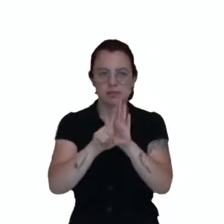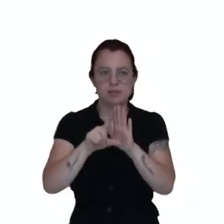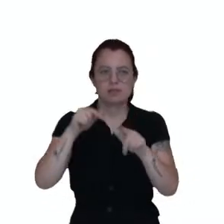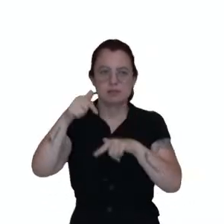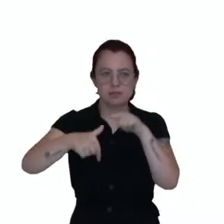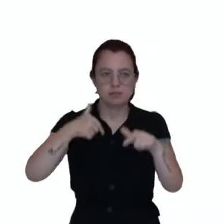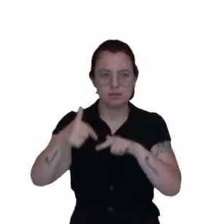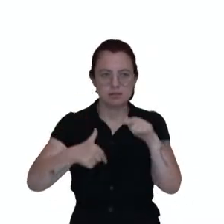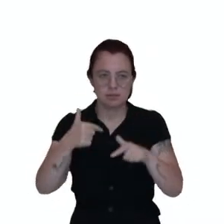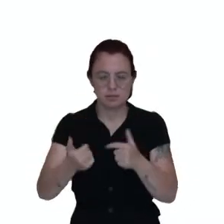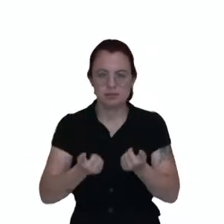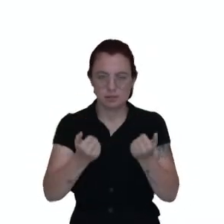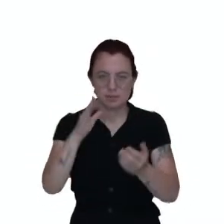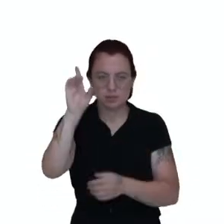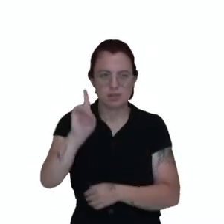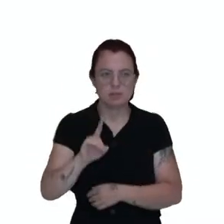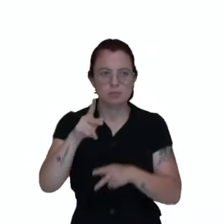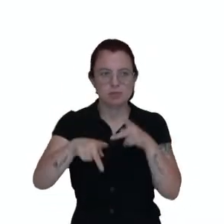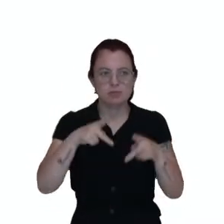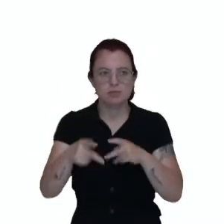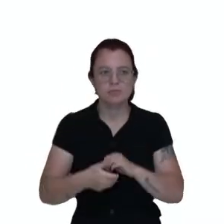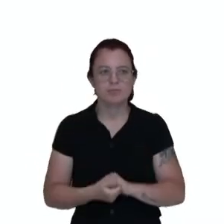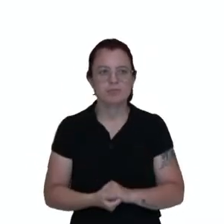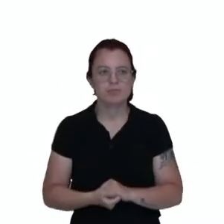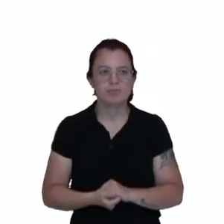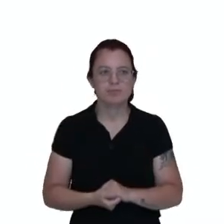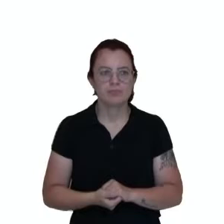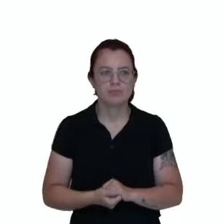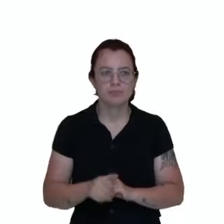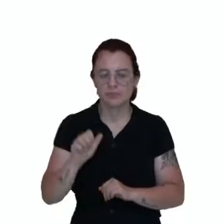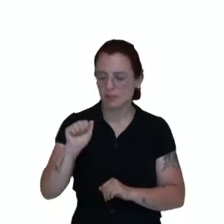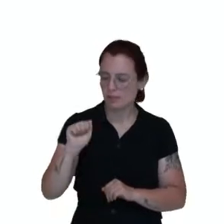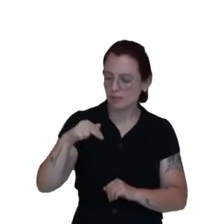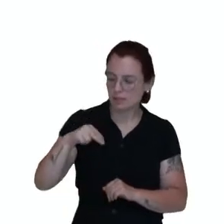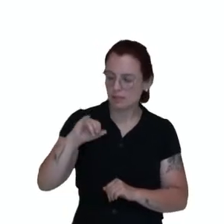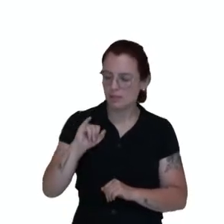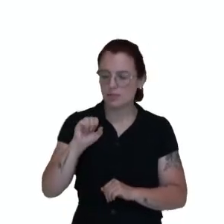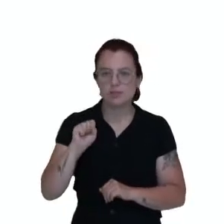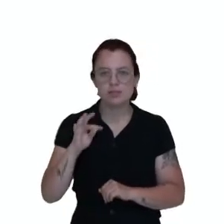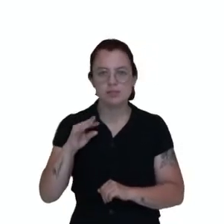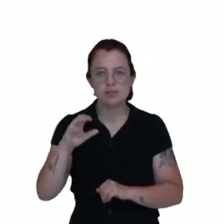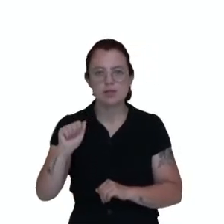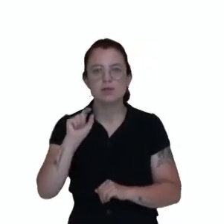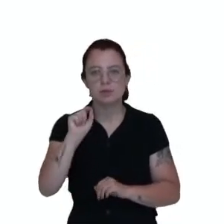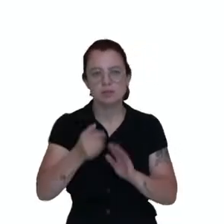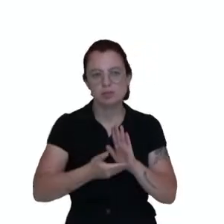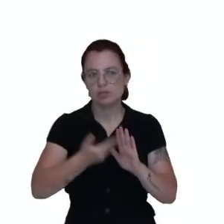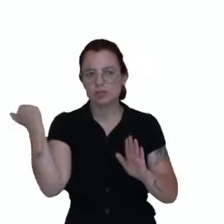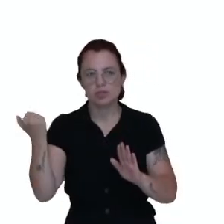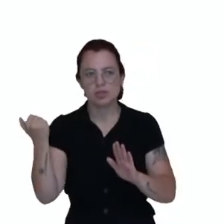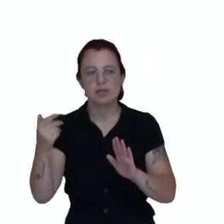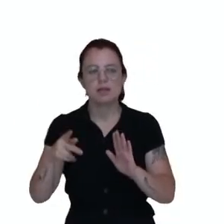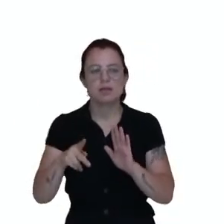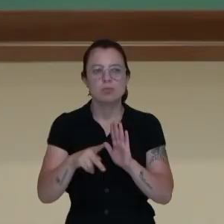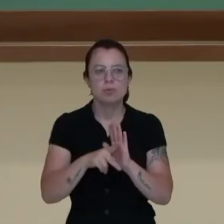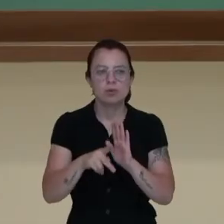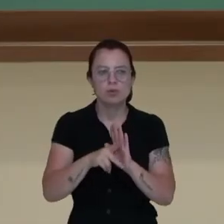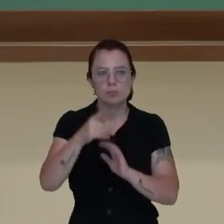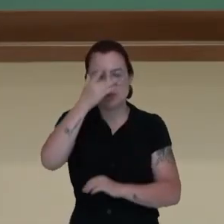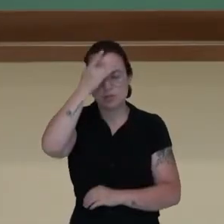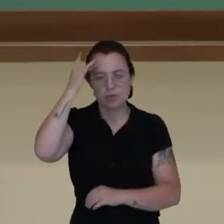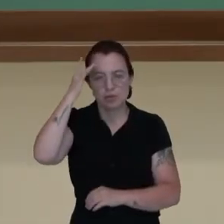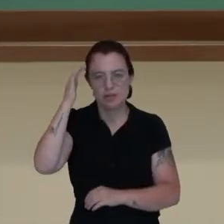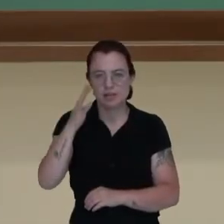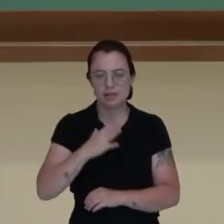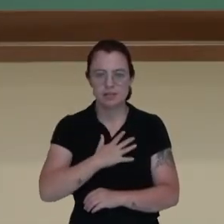trazia direitos para a população. A anistia de tenentes rebelados, aqueles que tinham feito o movimento tenentista, ou seja, eles